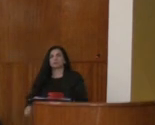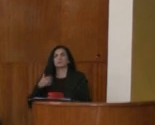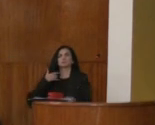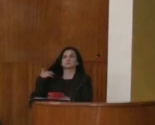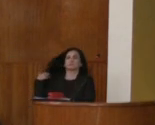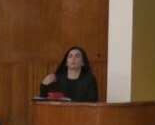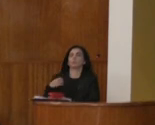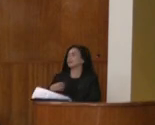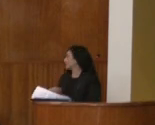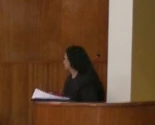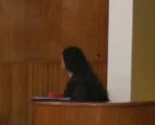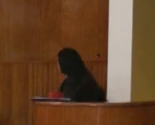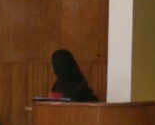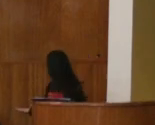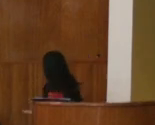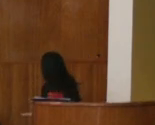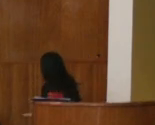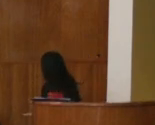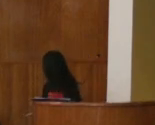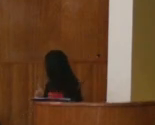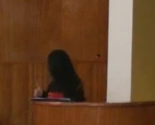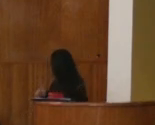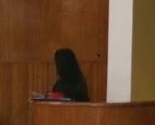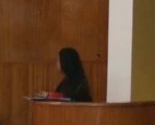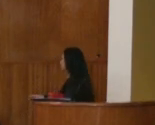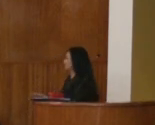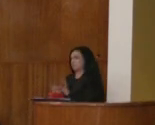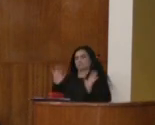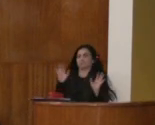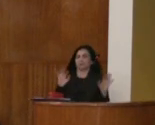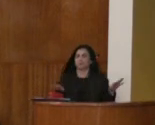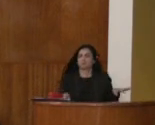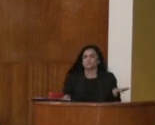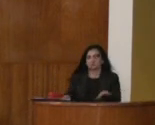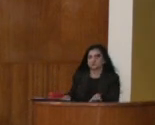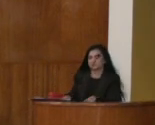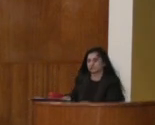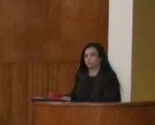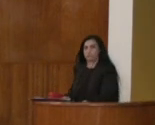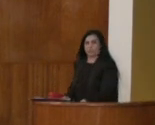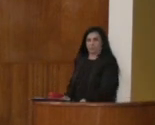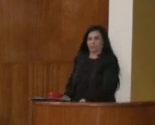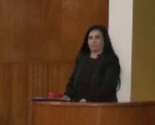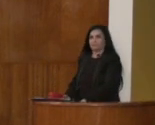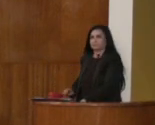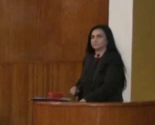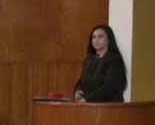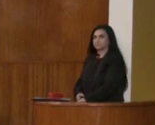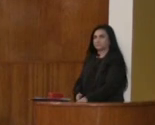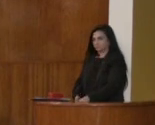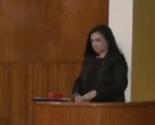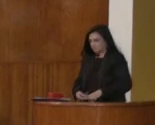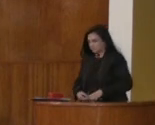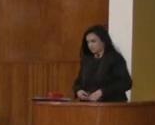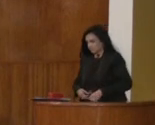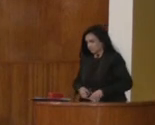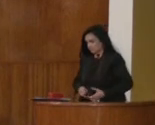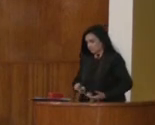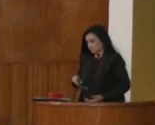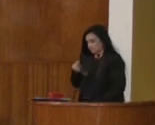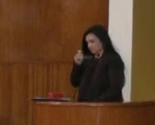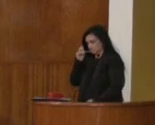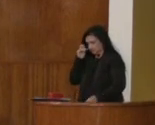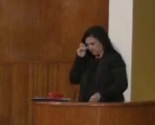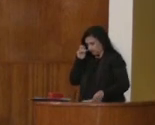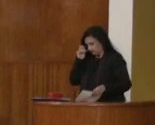funciona essa questão, a prática da fiscalização? O Estado do Rio de Janeiro, a Superintendência Regional do Trabalho no Rio de Janeiro,